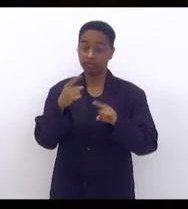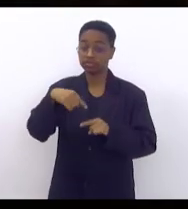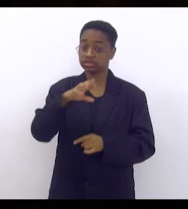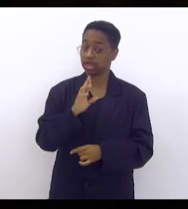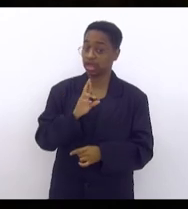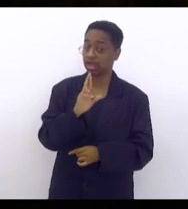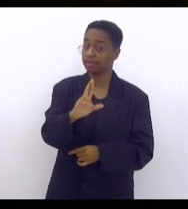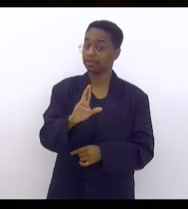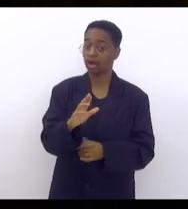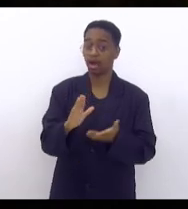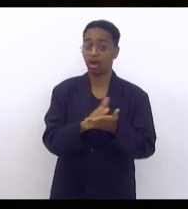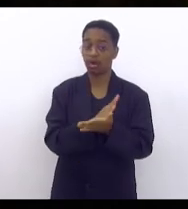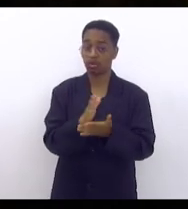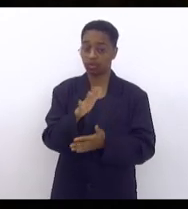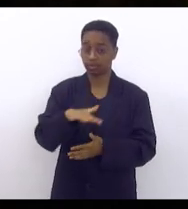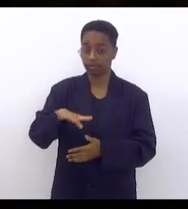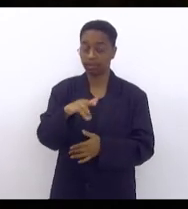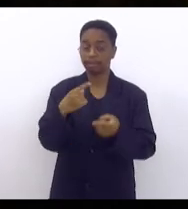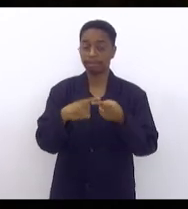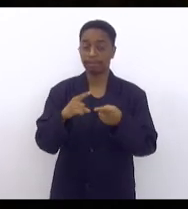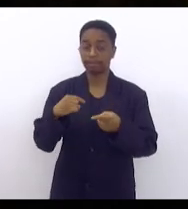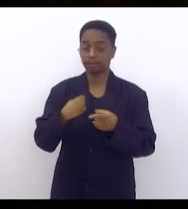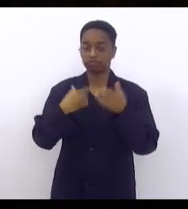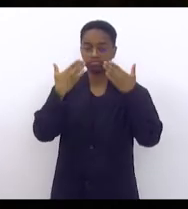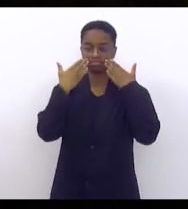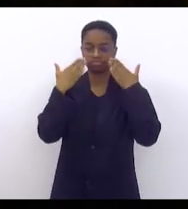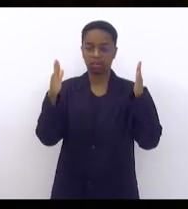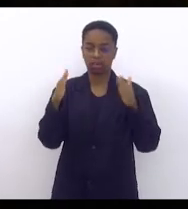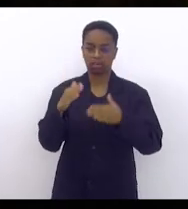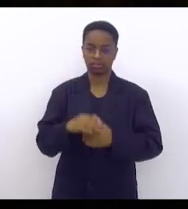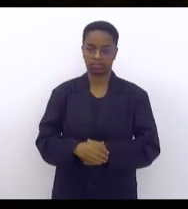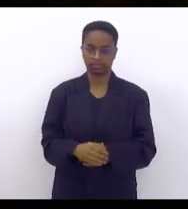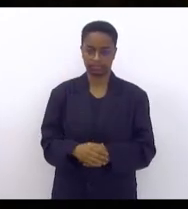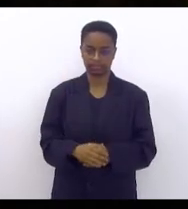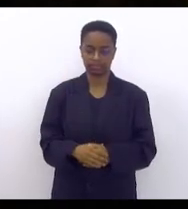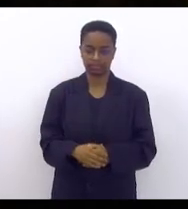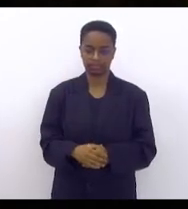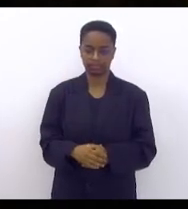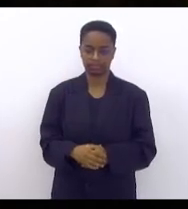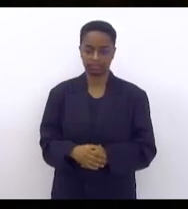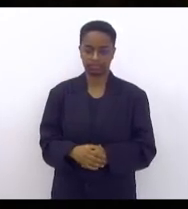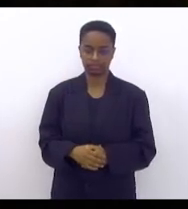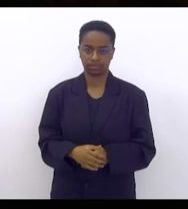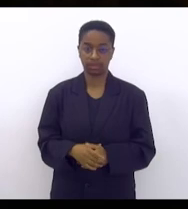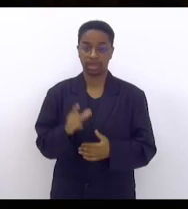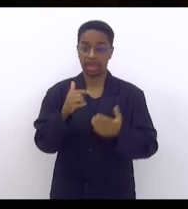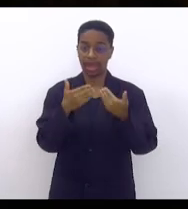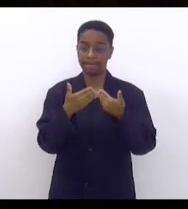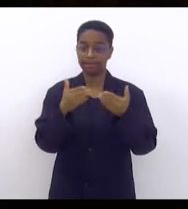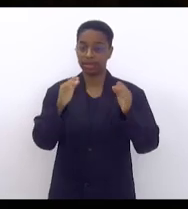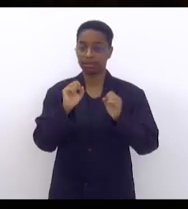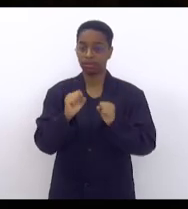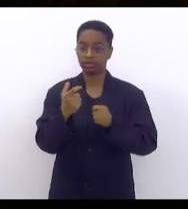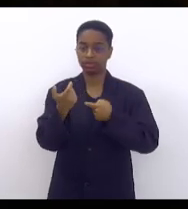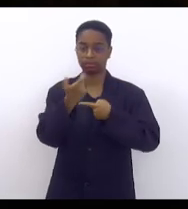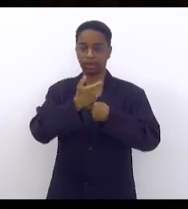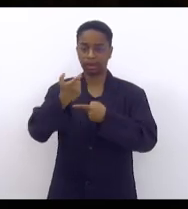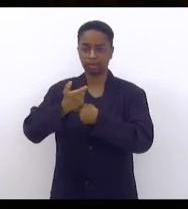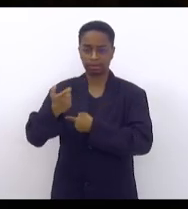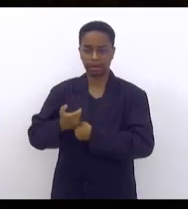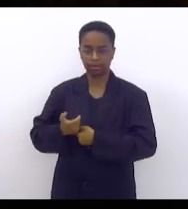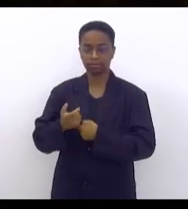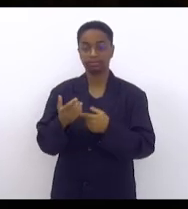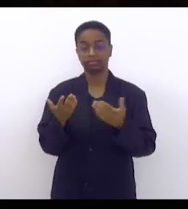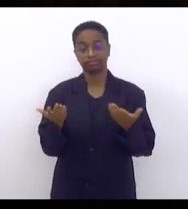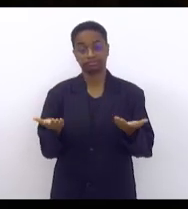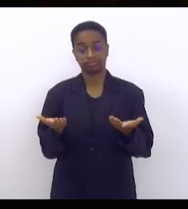de paraquedas. É o poder mais exposto, né? É o poder mais aberto à crítica, né?